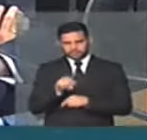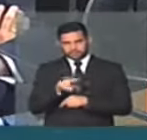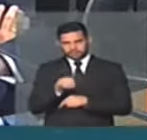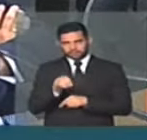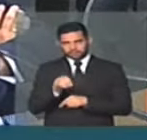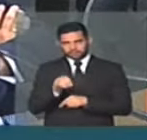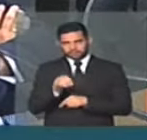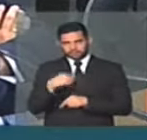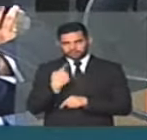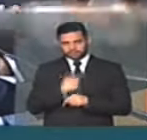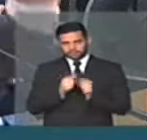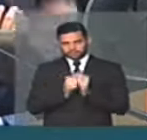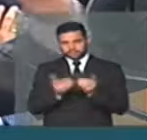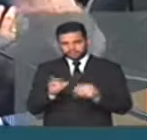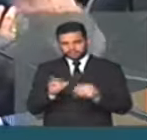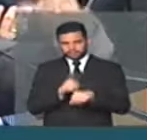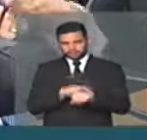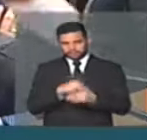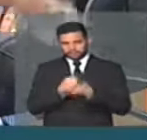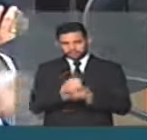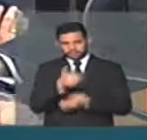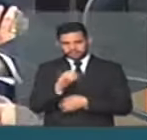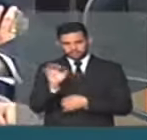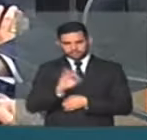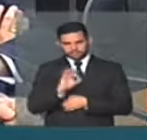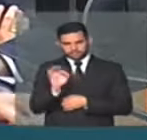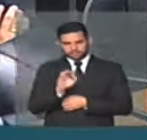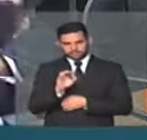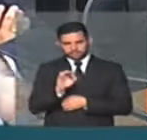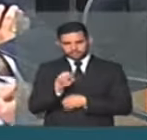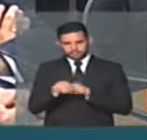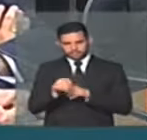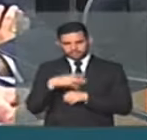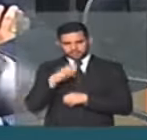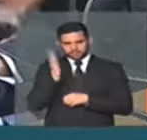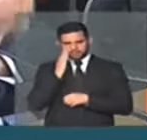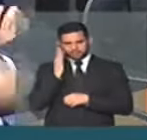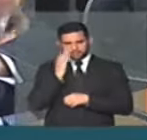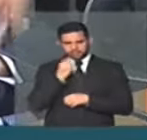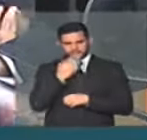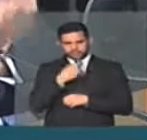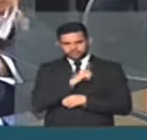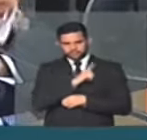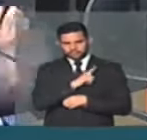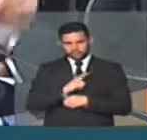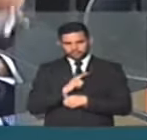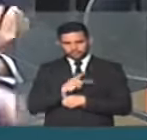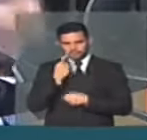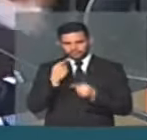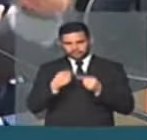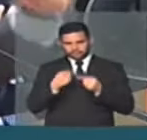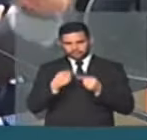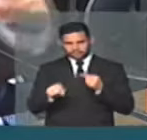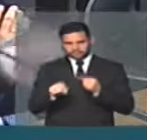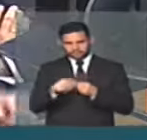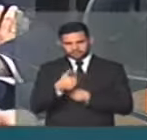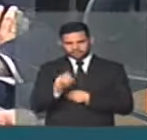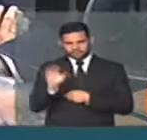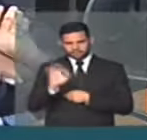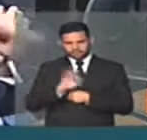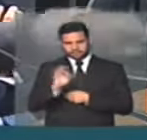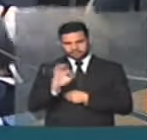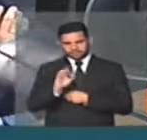UBS, que estavam conosco naquele momento a favor dos 10% da educação, sabe muito bem, o governo se posicionou contrário